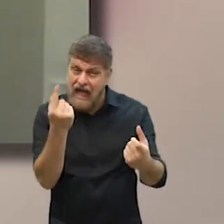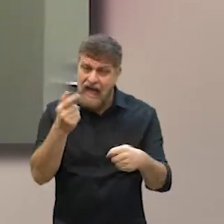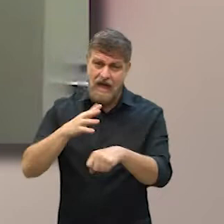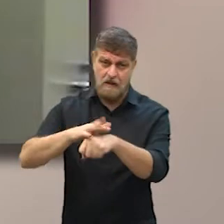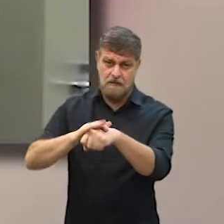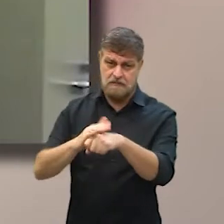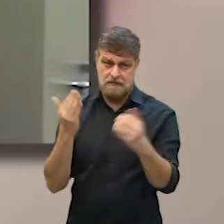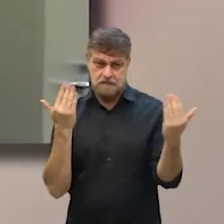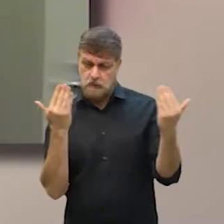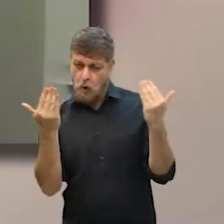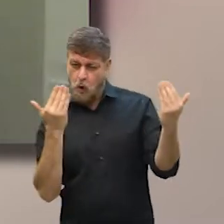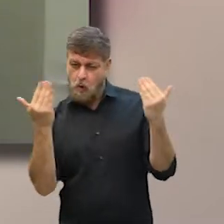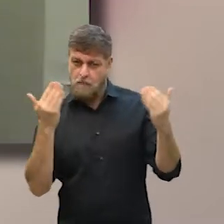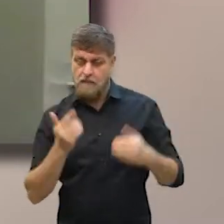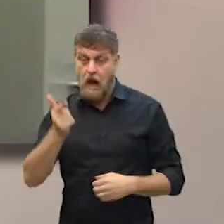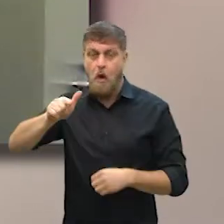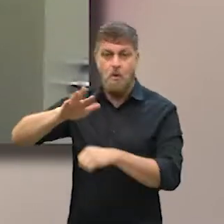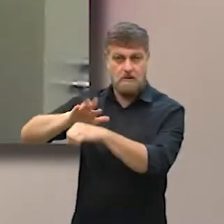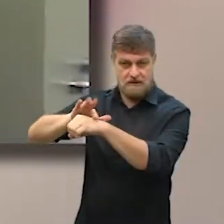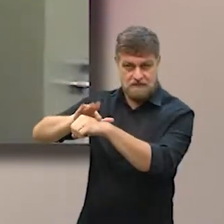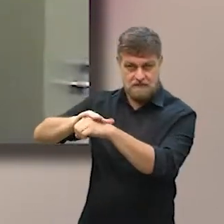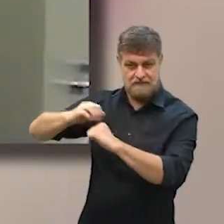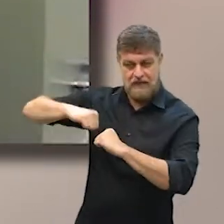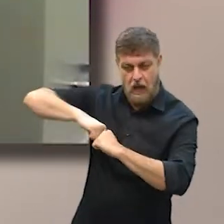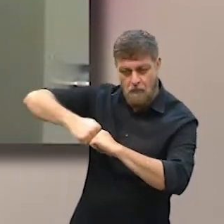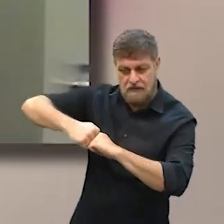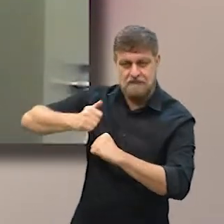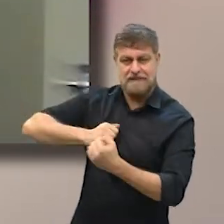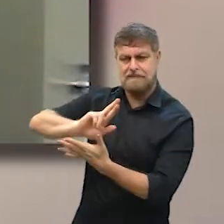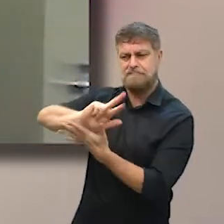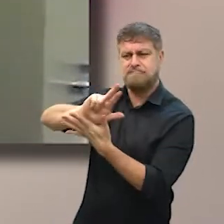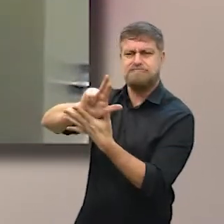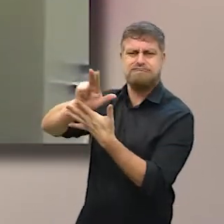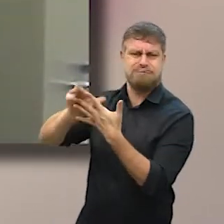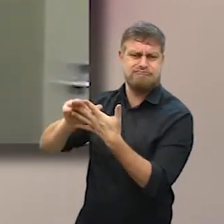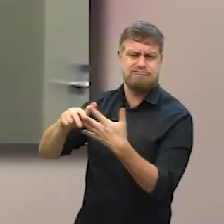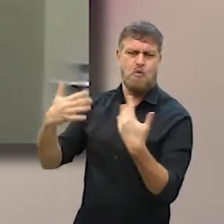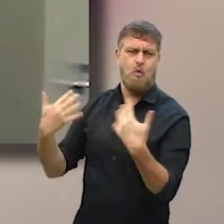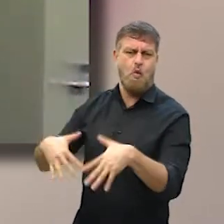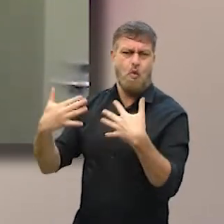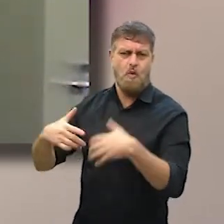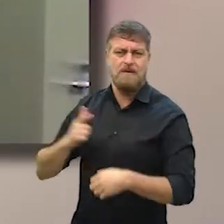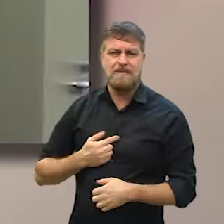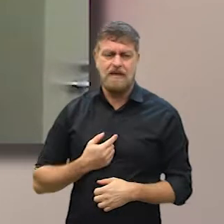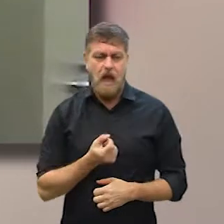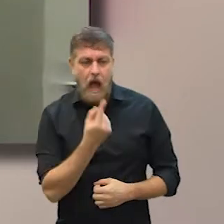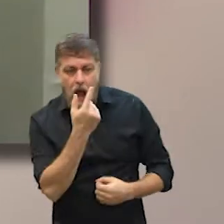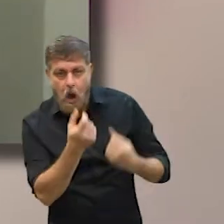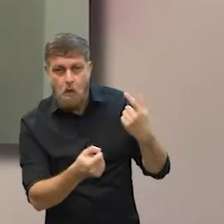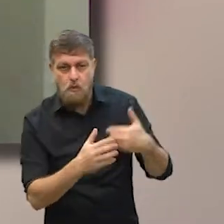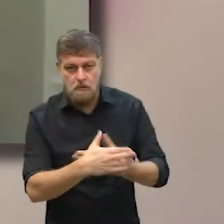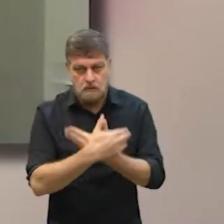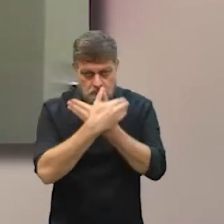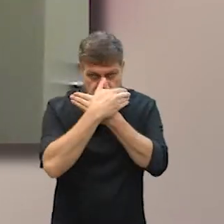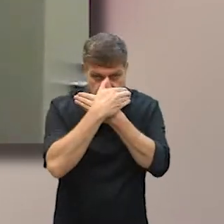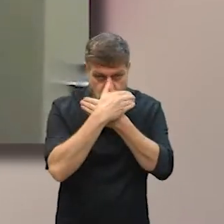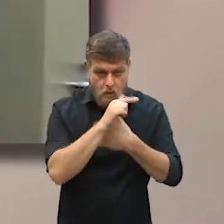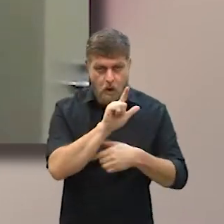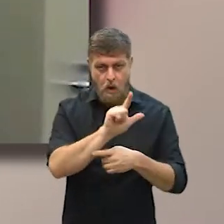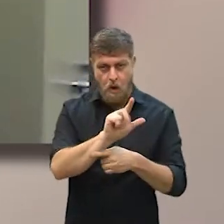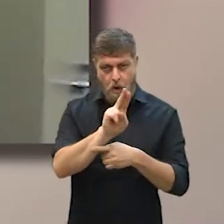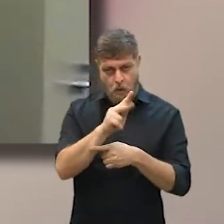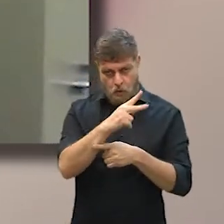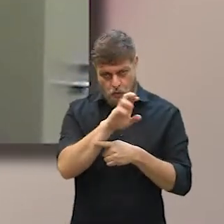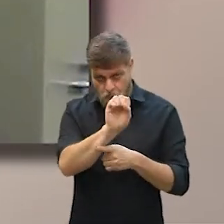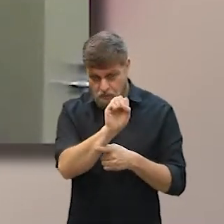Rara deixa eu comparar com outras doenças ou mesmo outros tipos de reumatismo ou uma atrite reumatóide dão lucros